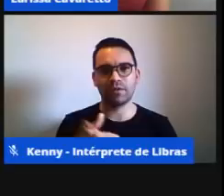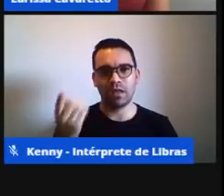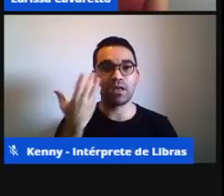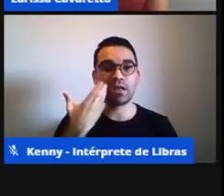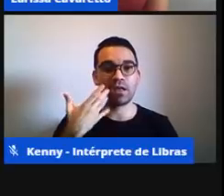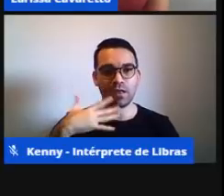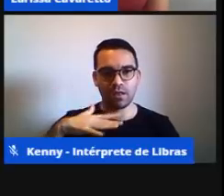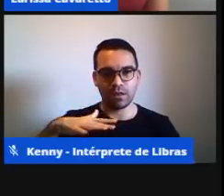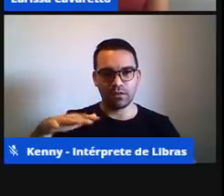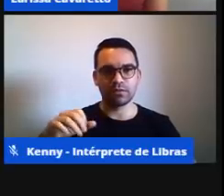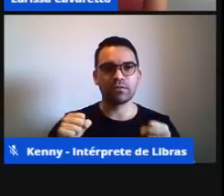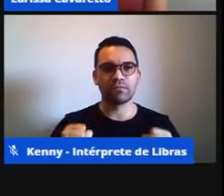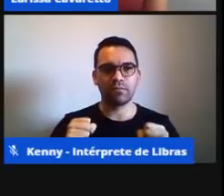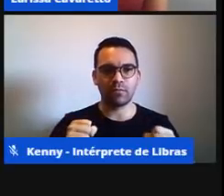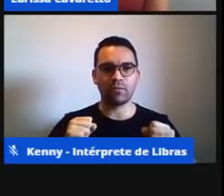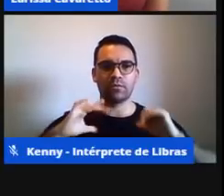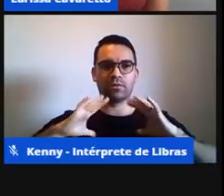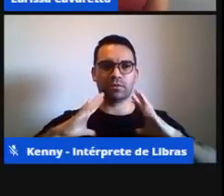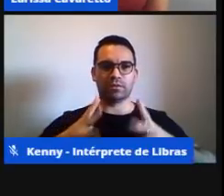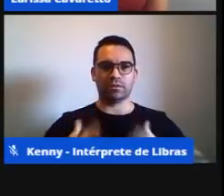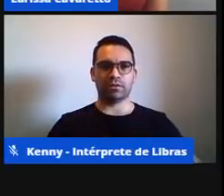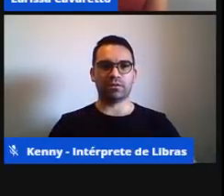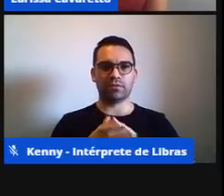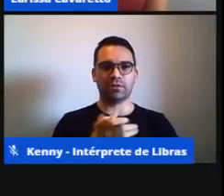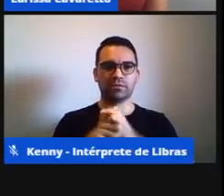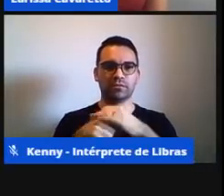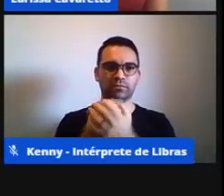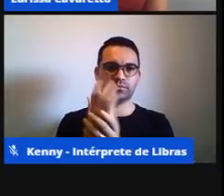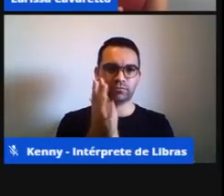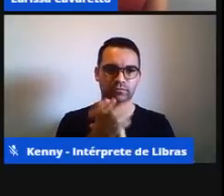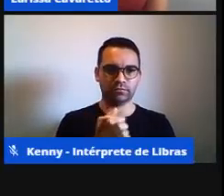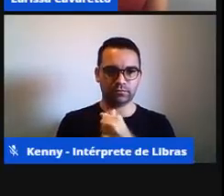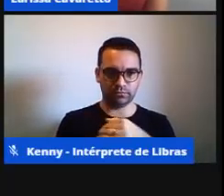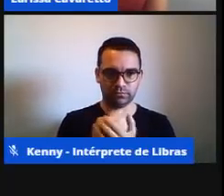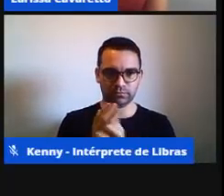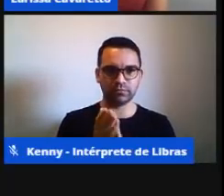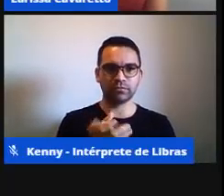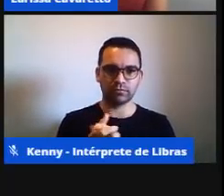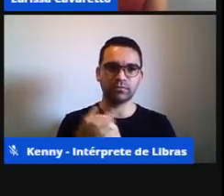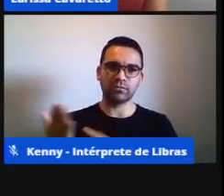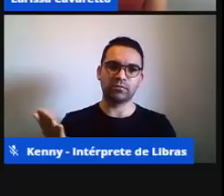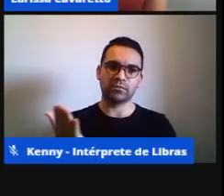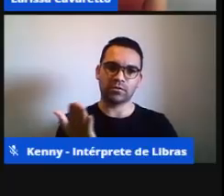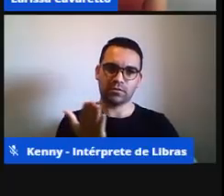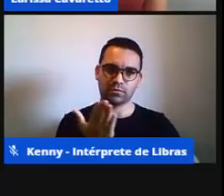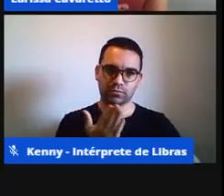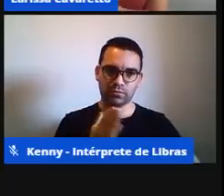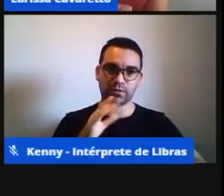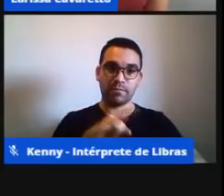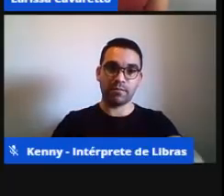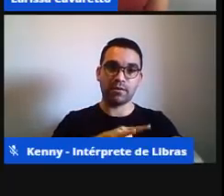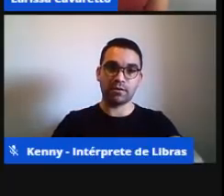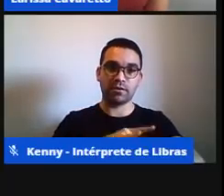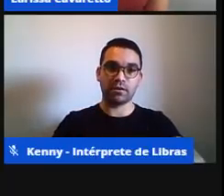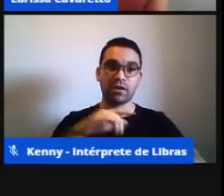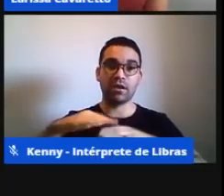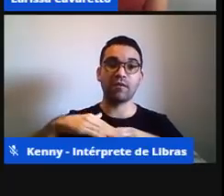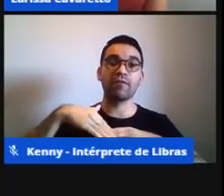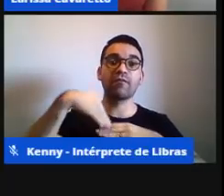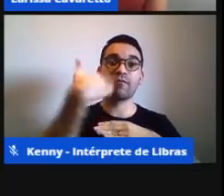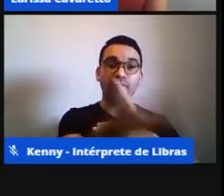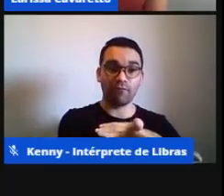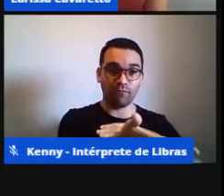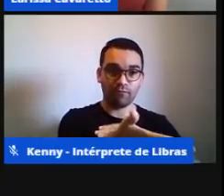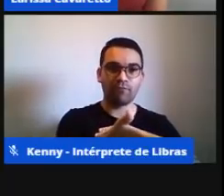higienizarem as mãos. É uma possibilidade que vai facilitar realmente essa questão da higiene das mãos com água e sabão. Porque, como eu mostrei no vídeo, tem